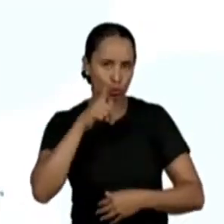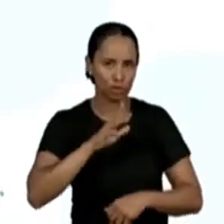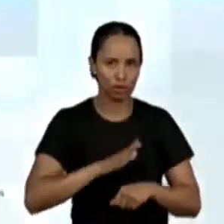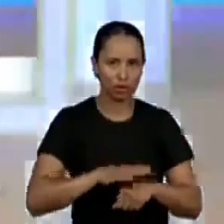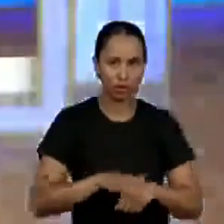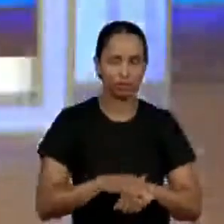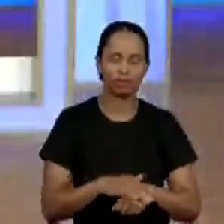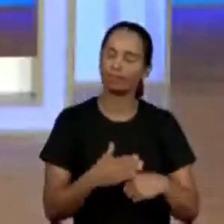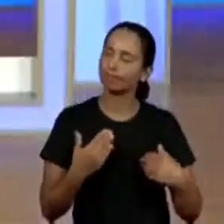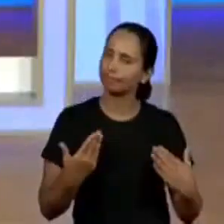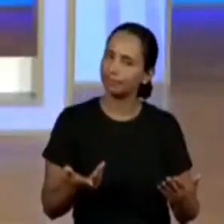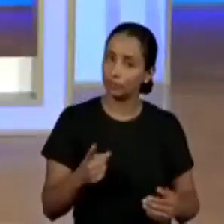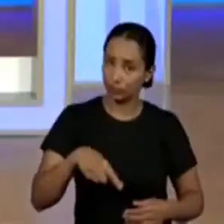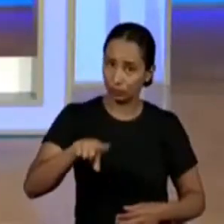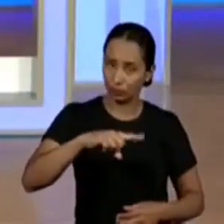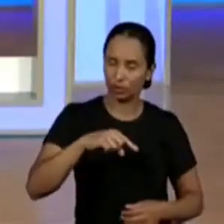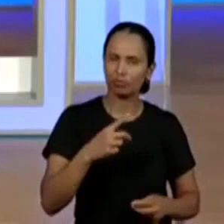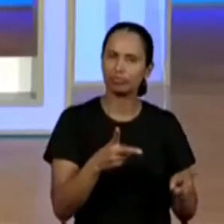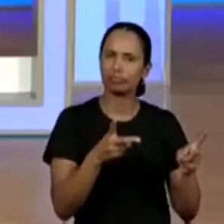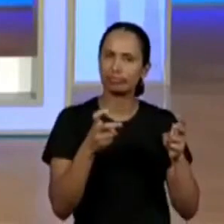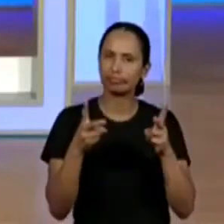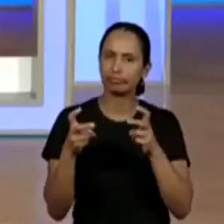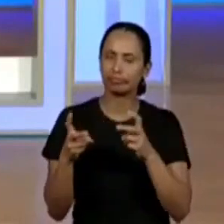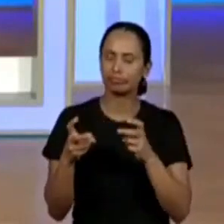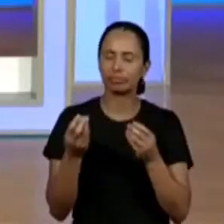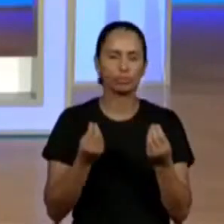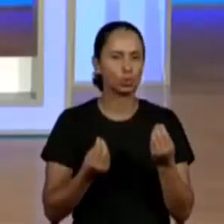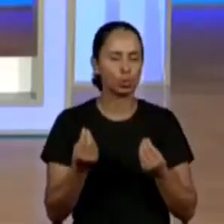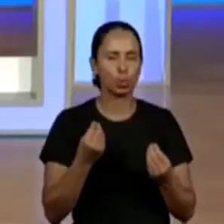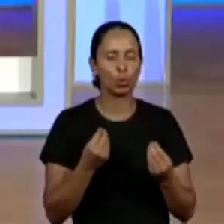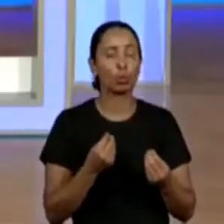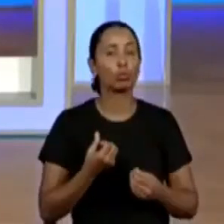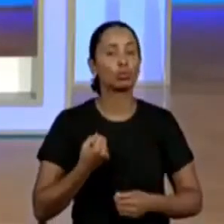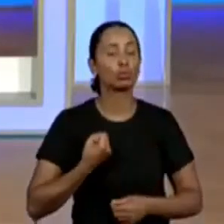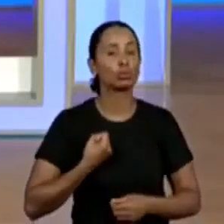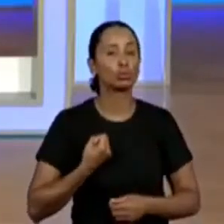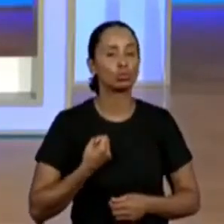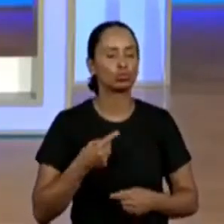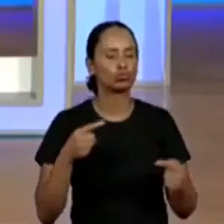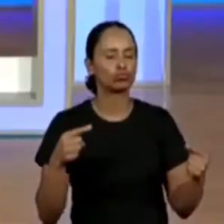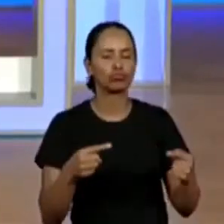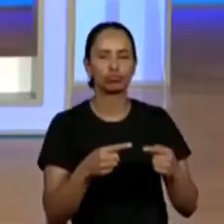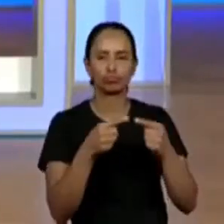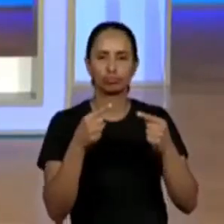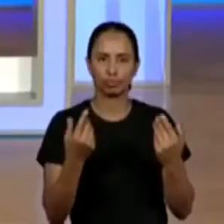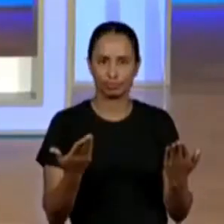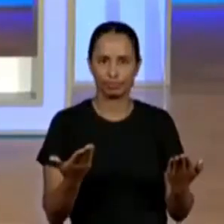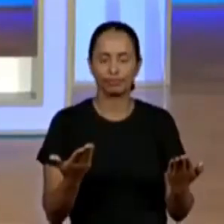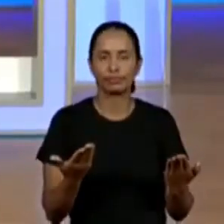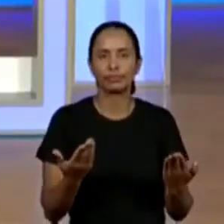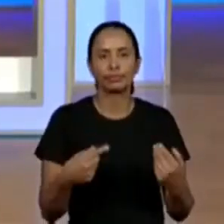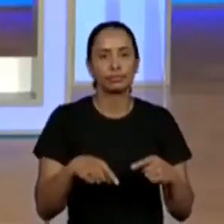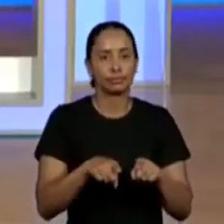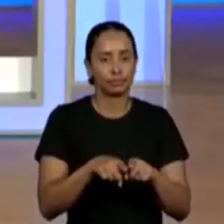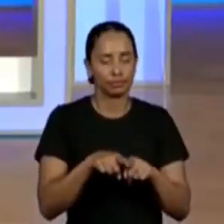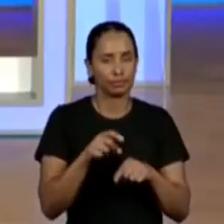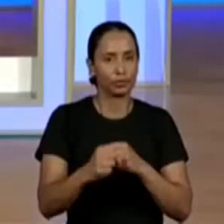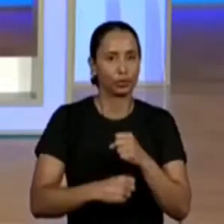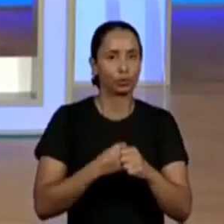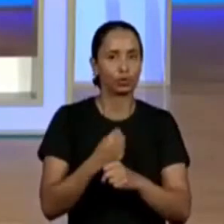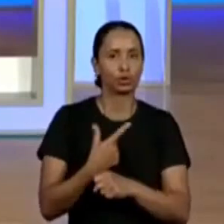aí algumas atividades, vocês vão ver, né, algumas relações e, se tiver oportunidade, principalmente nesse ano de